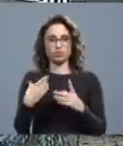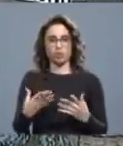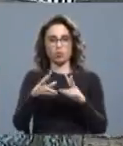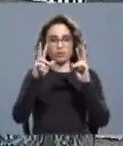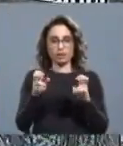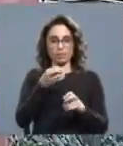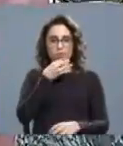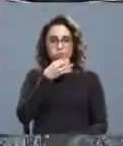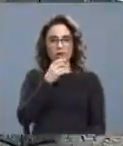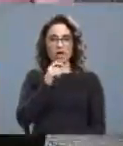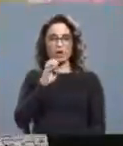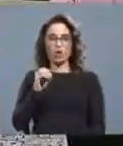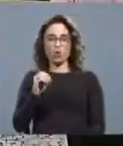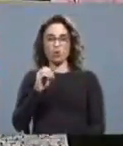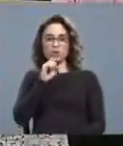explorado é o eco-oceano.